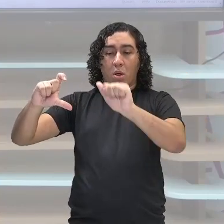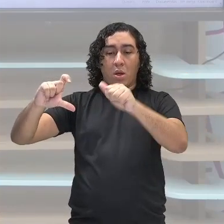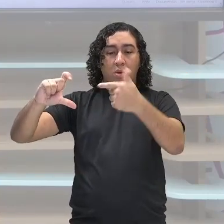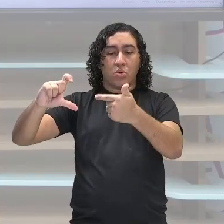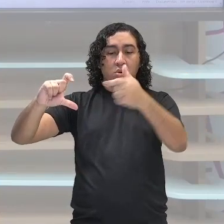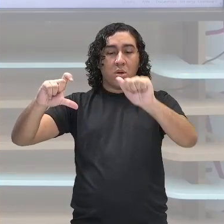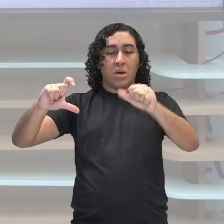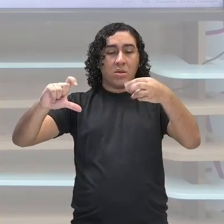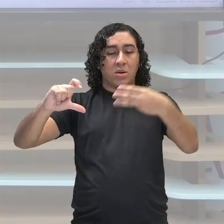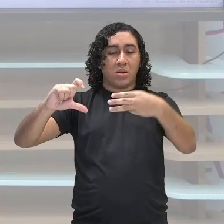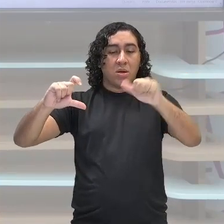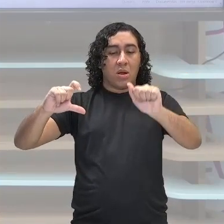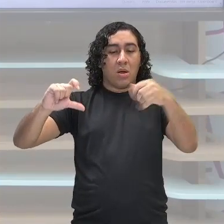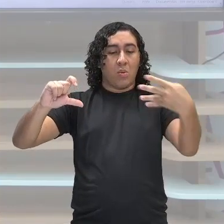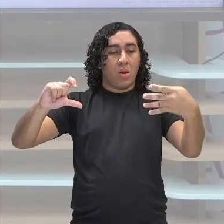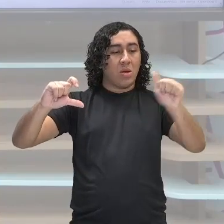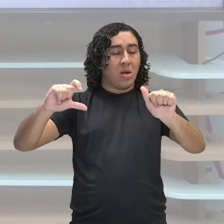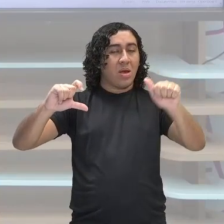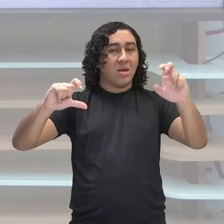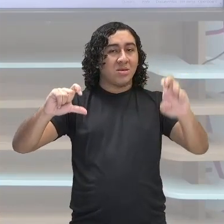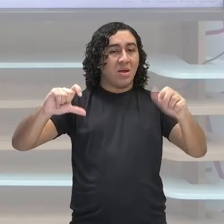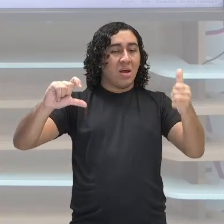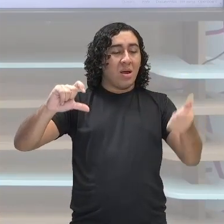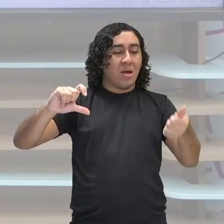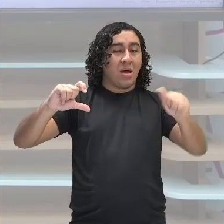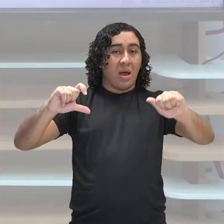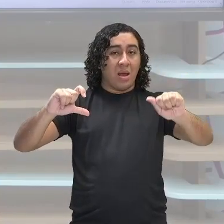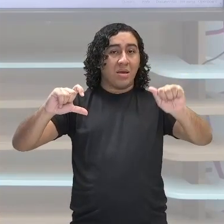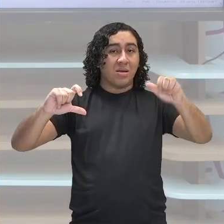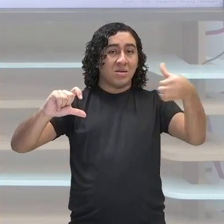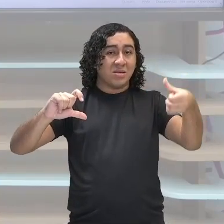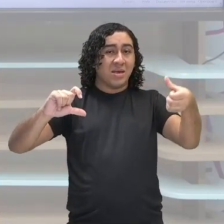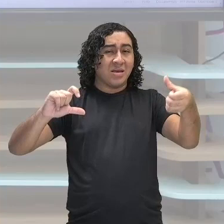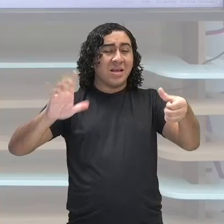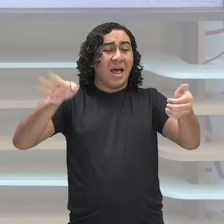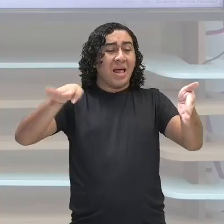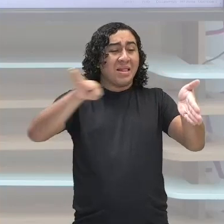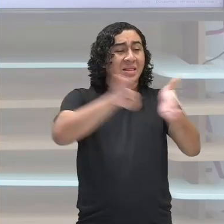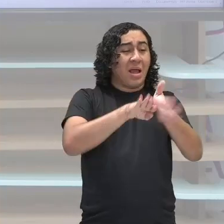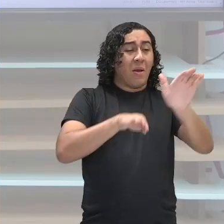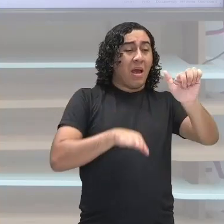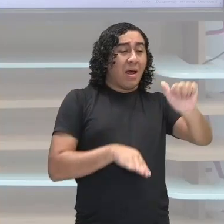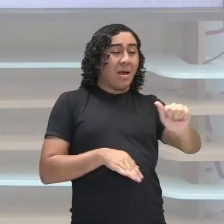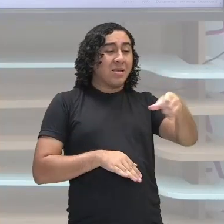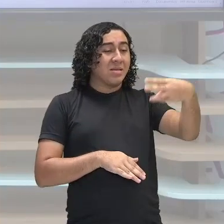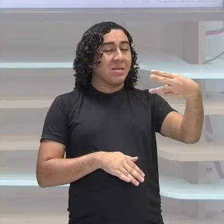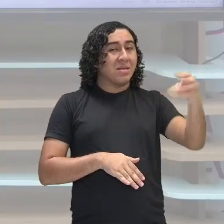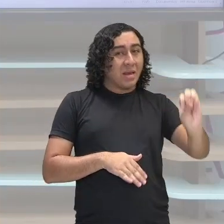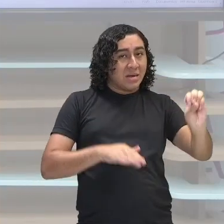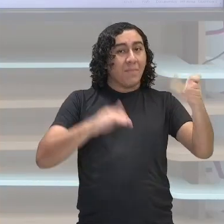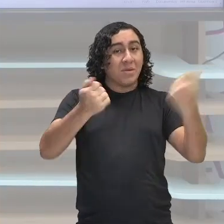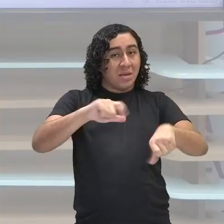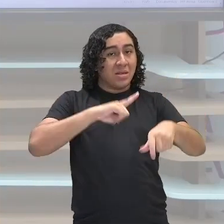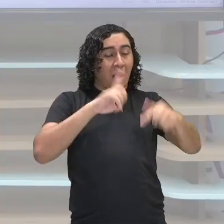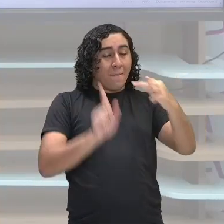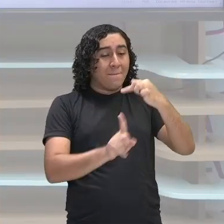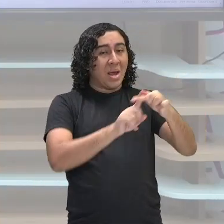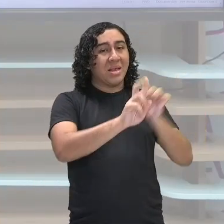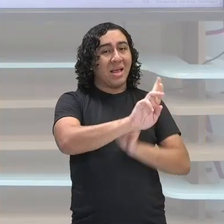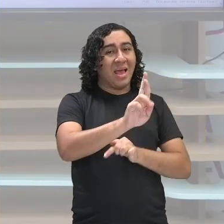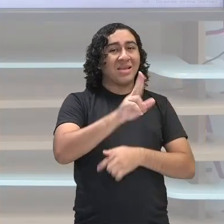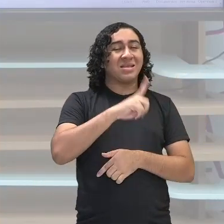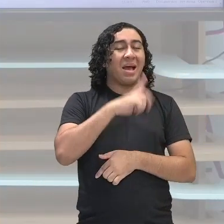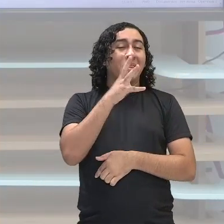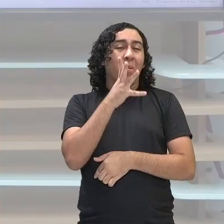30º, eu teria que somar essa razão algumas vezes para poder chegar lá no 30º termo. Isso daria